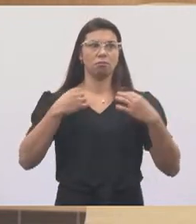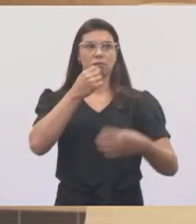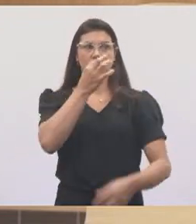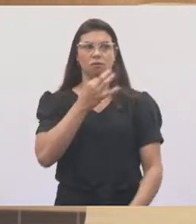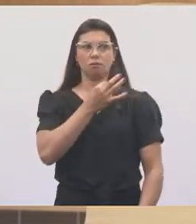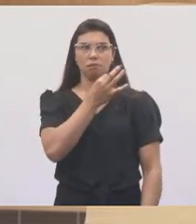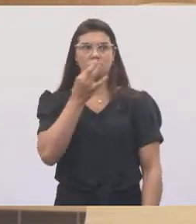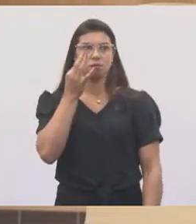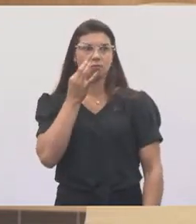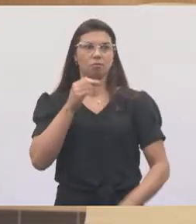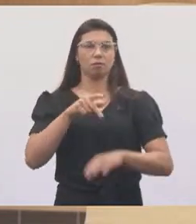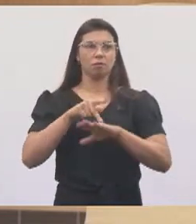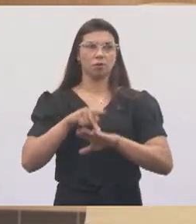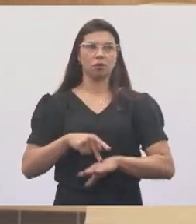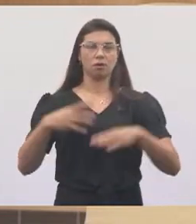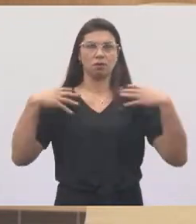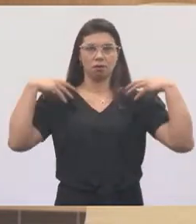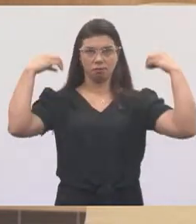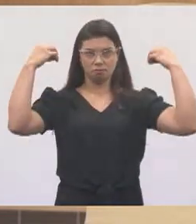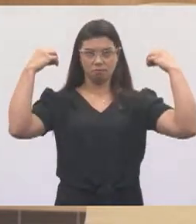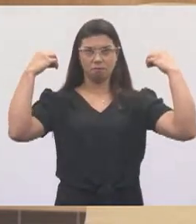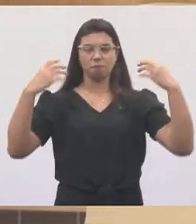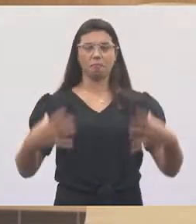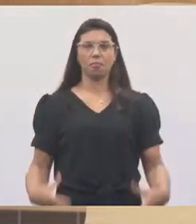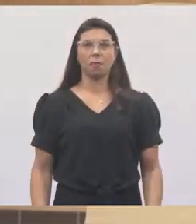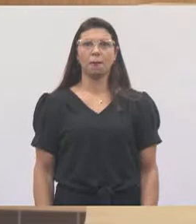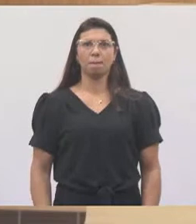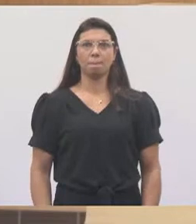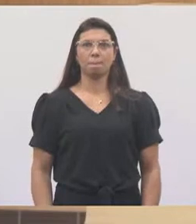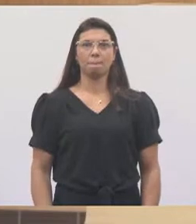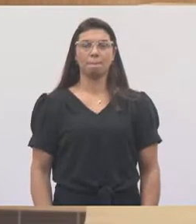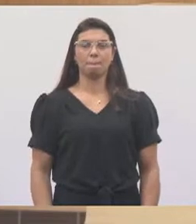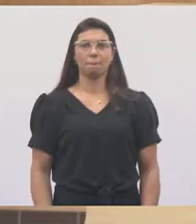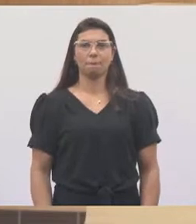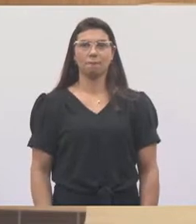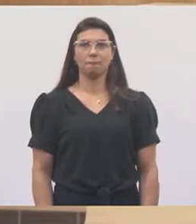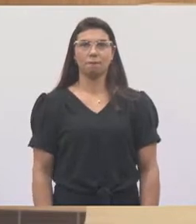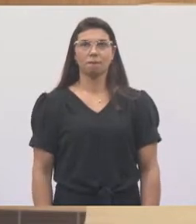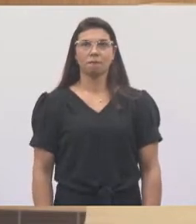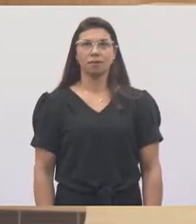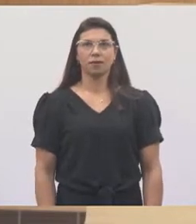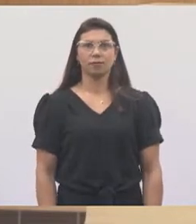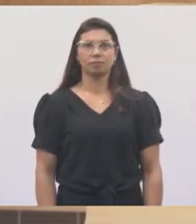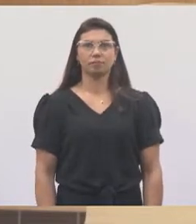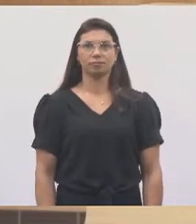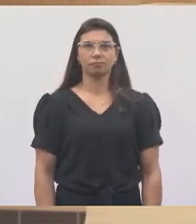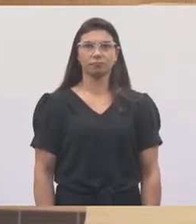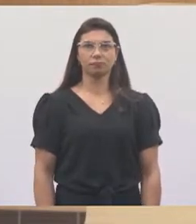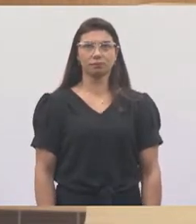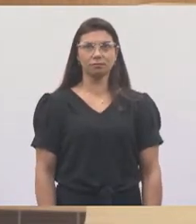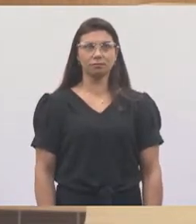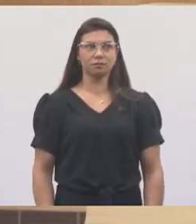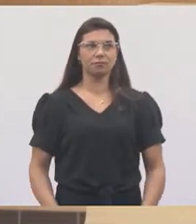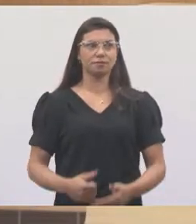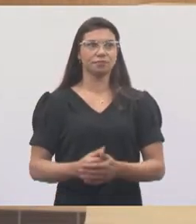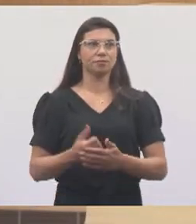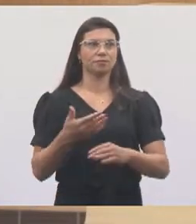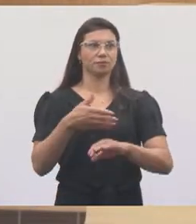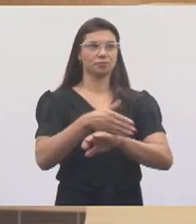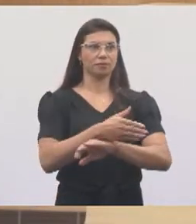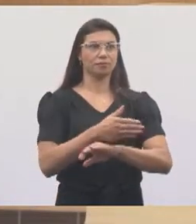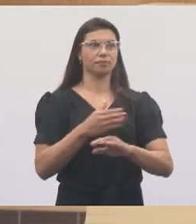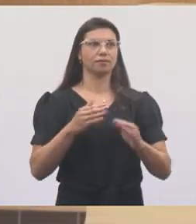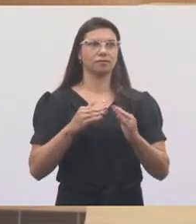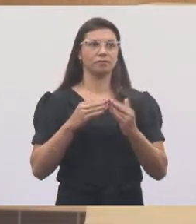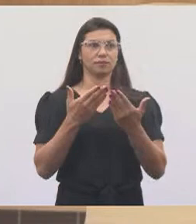Imaculada Conceição. Ingressou no aspirantato salesiano, no ano